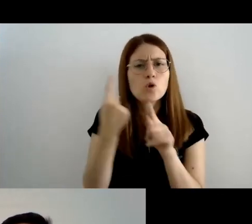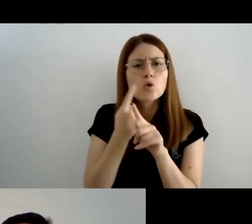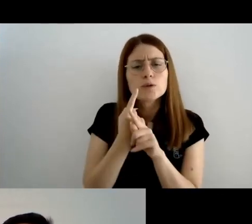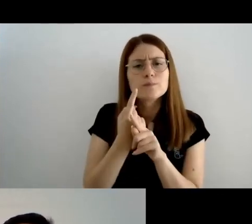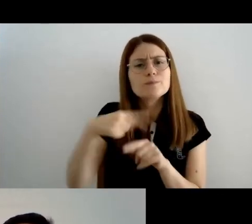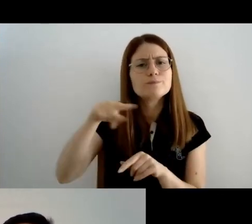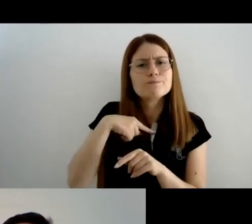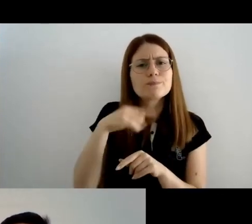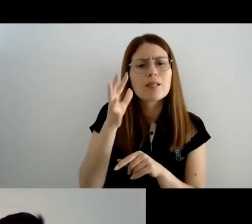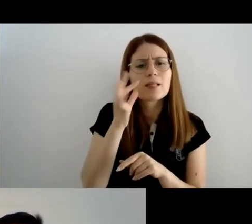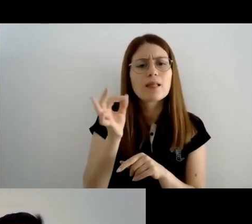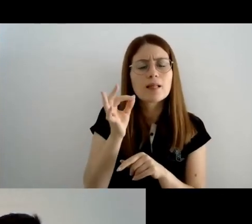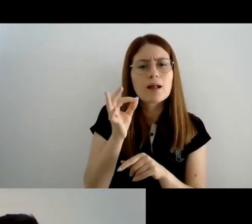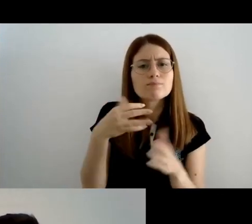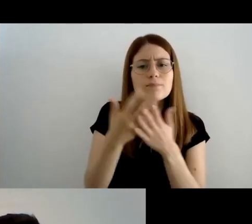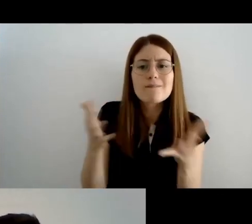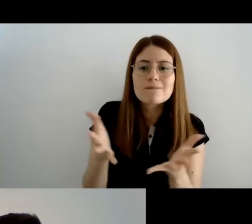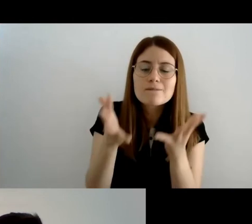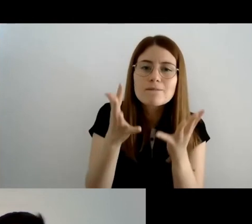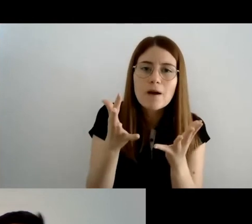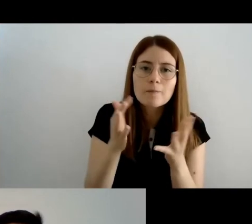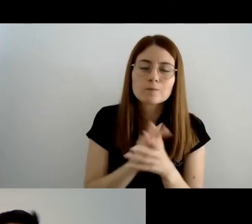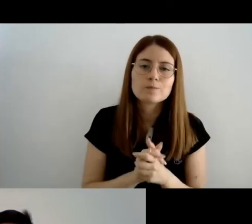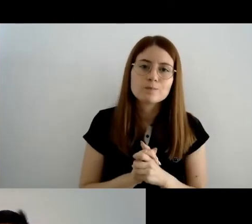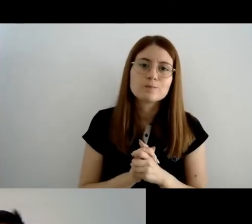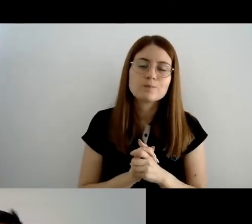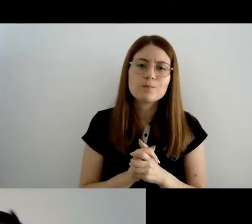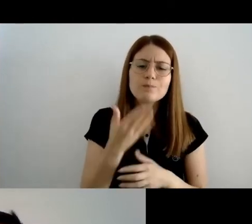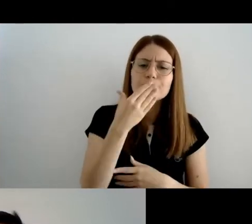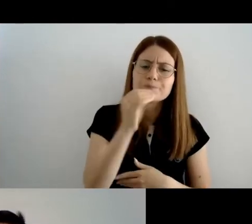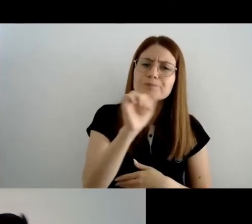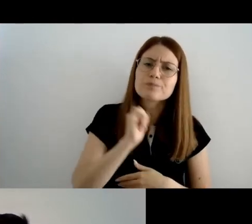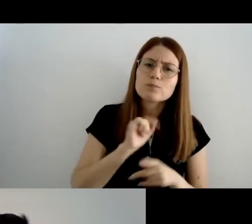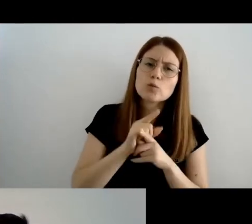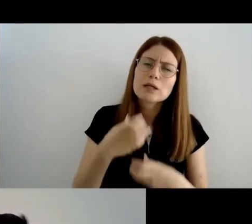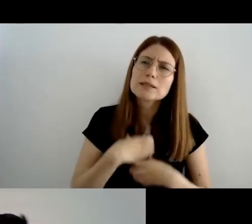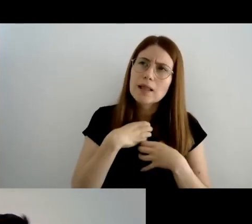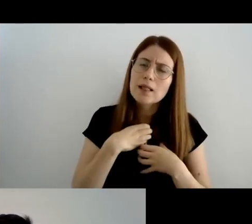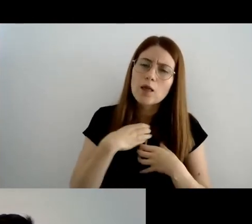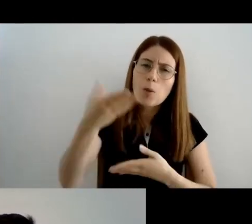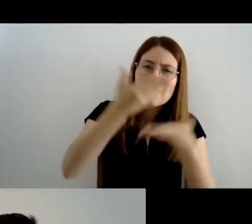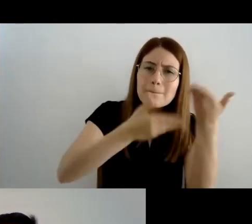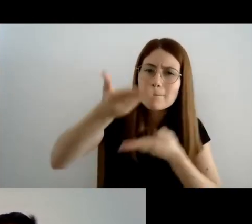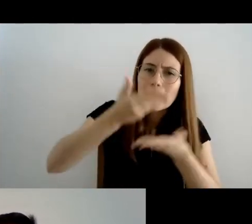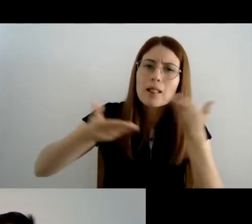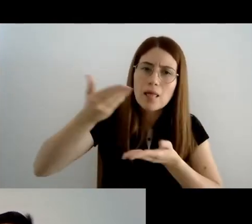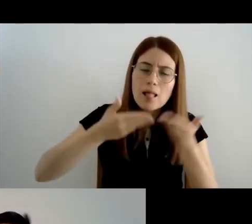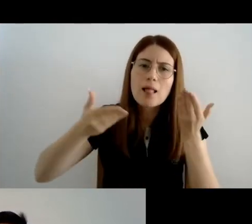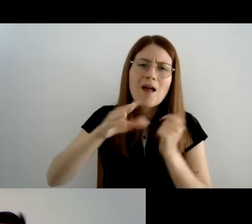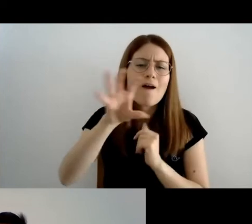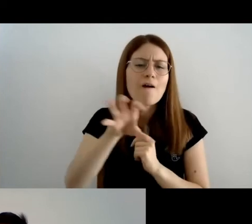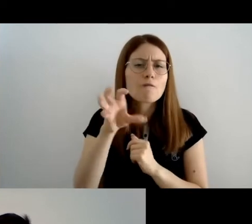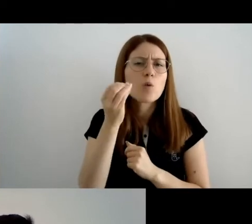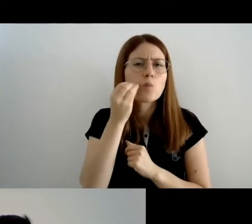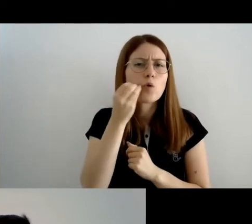tentamos partilhar, ou estimular aos nossos alunos, é o sentido de partilha. Ou seja, a partilha e a forma como eles têm de